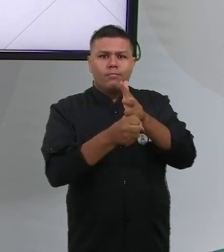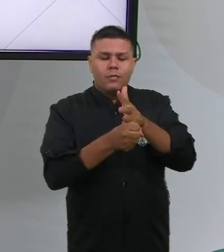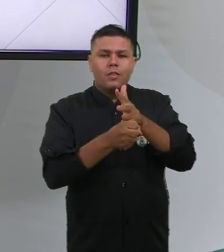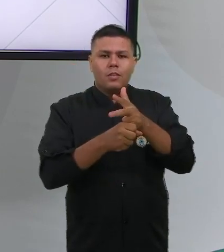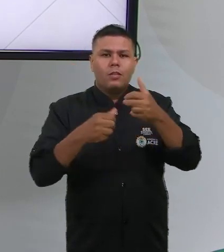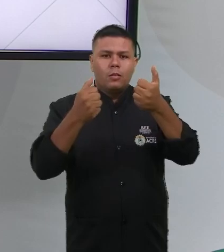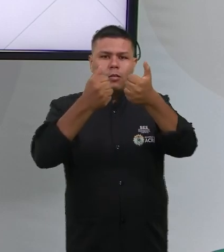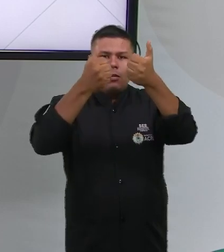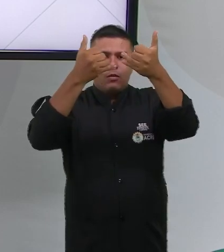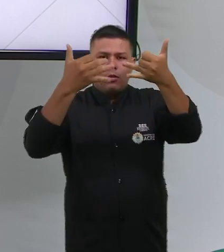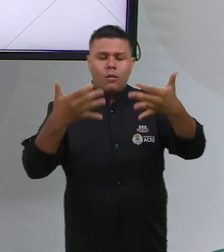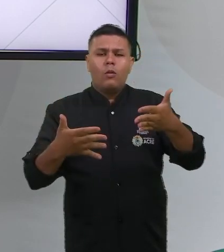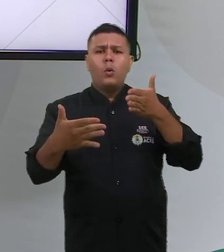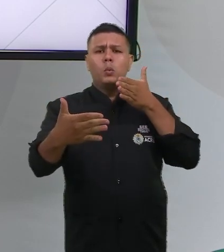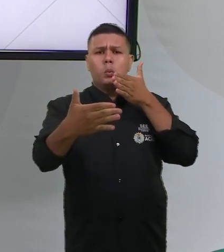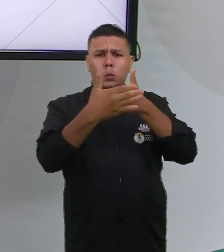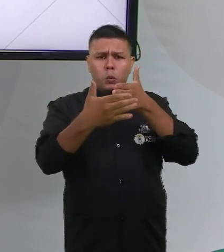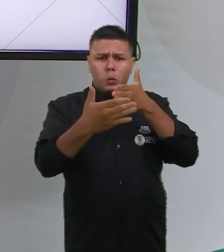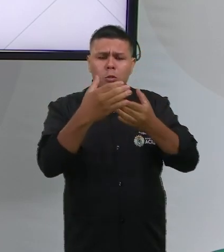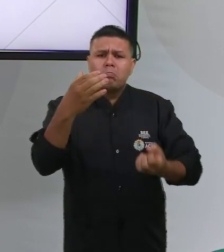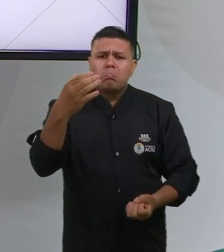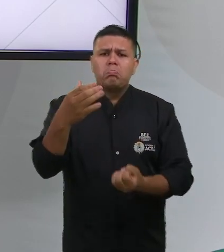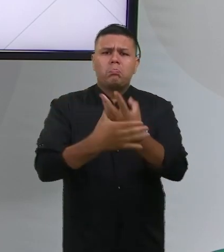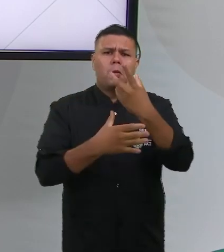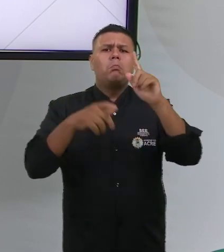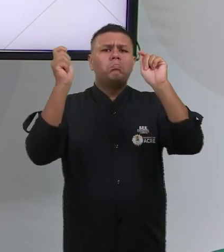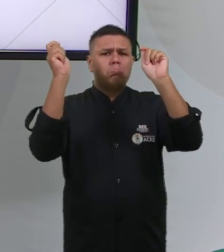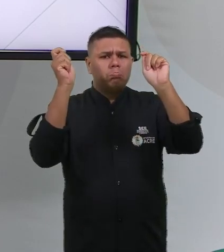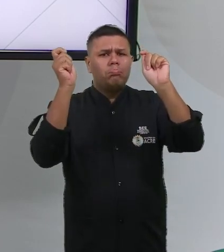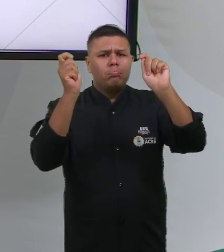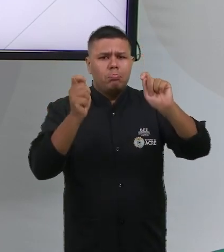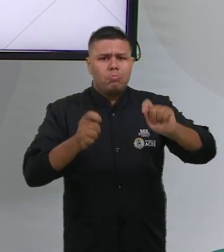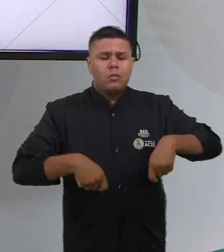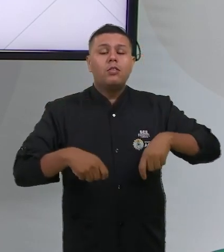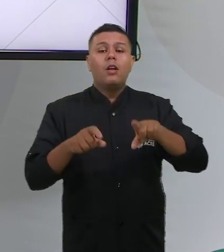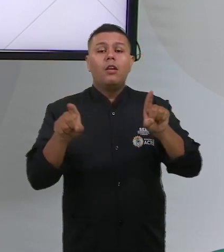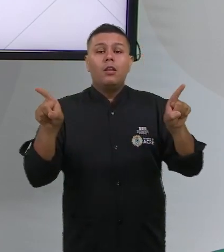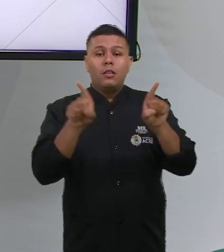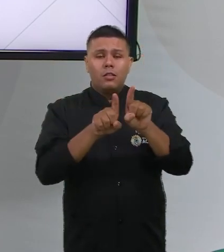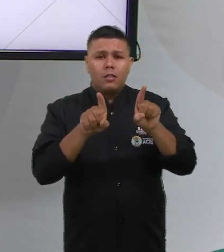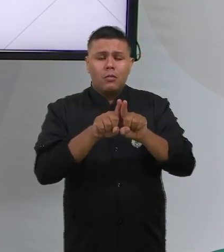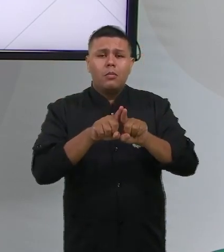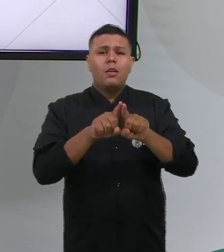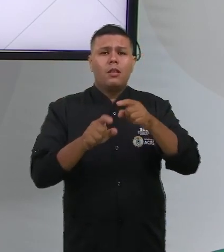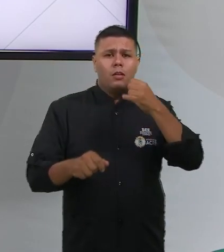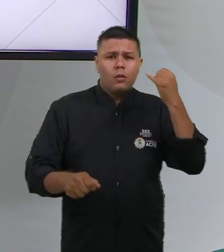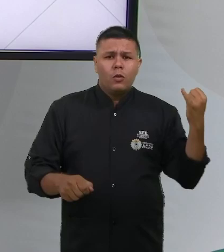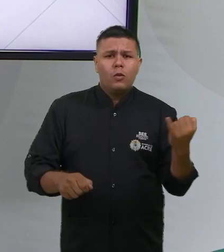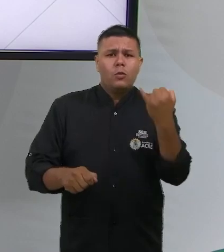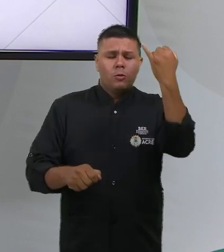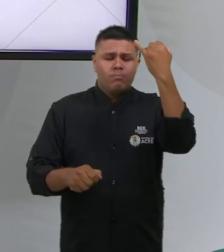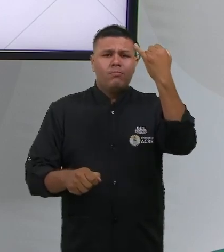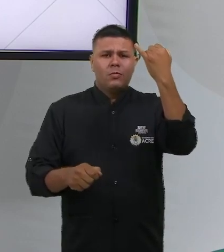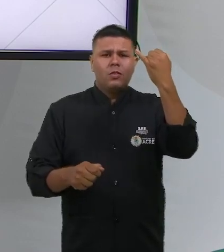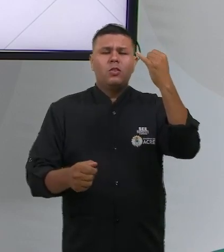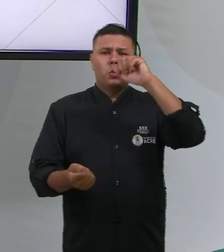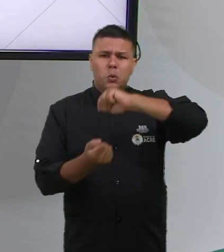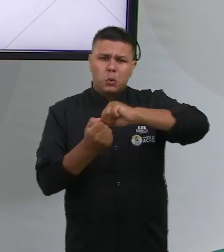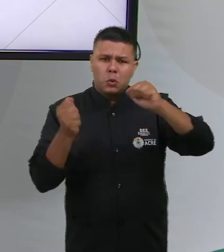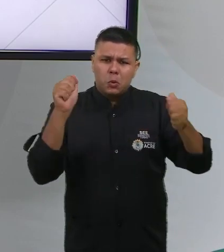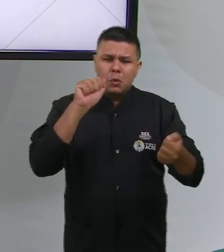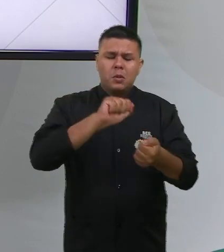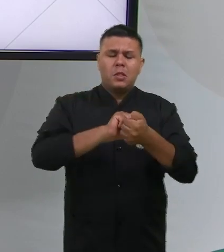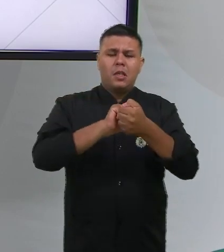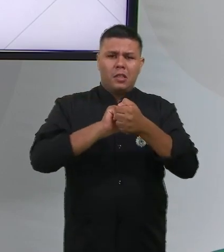um pouco desses obstáculos que podem surgir, mas da importância da resiliência, né, de você se manter